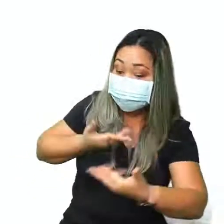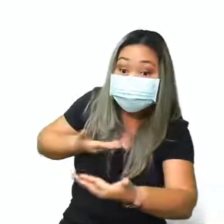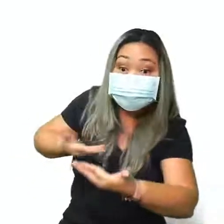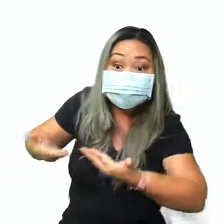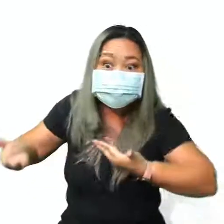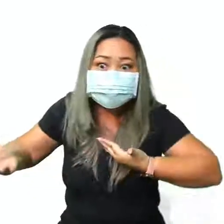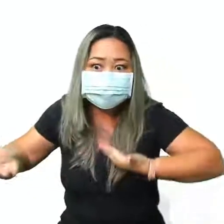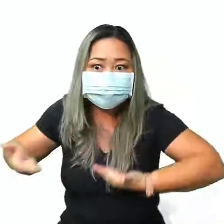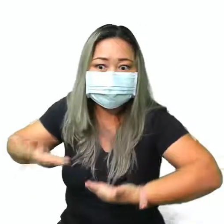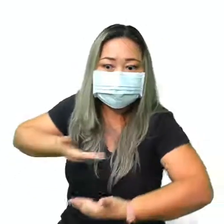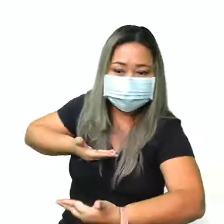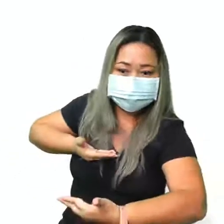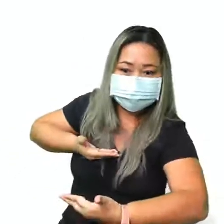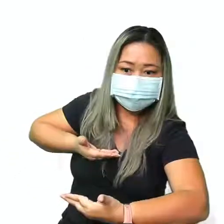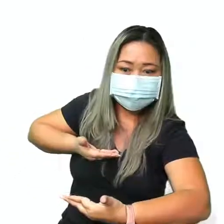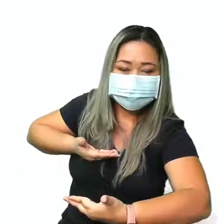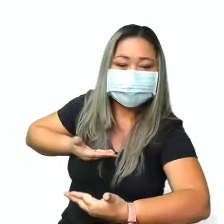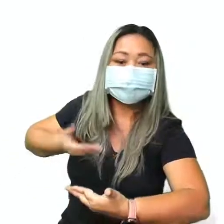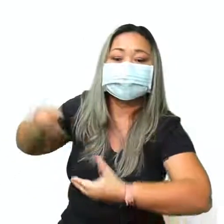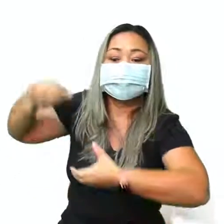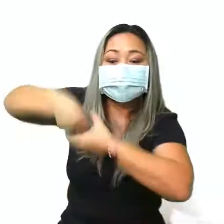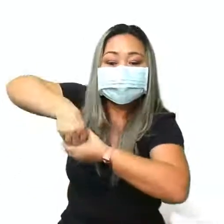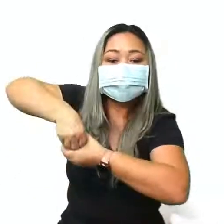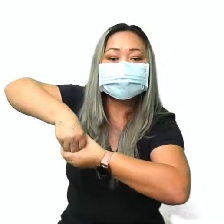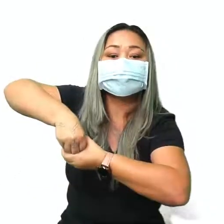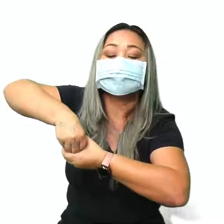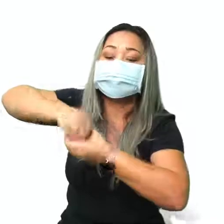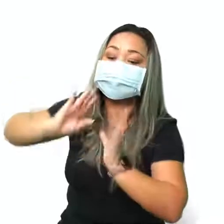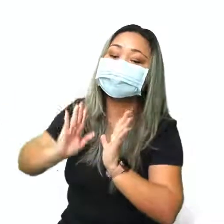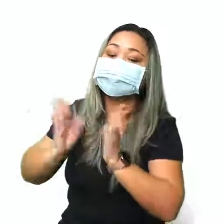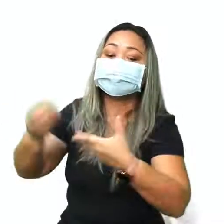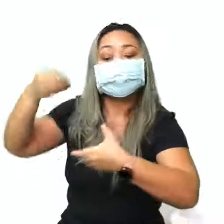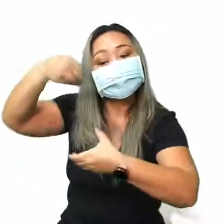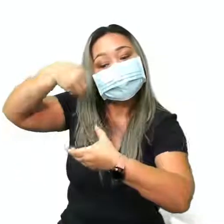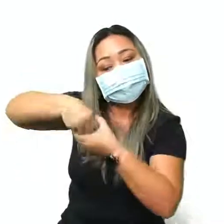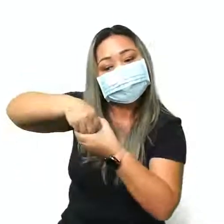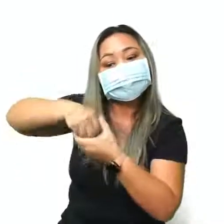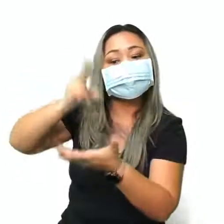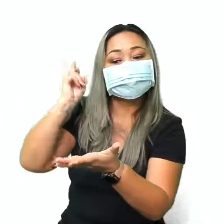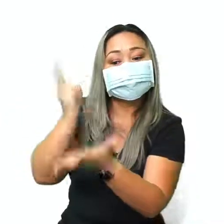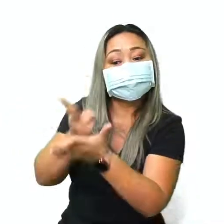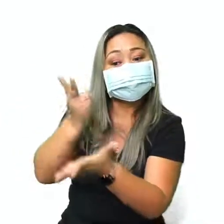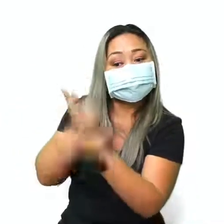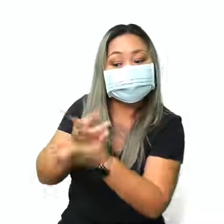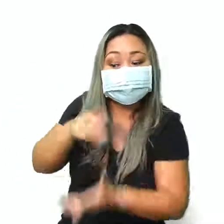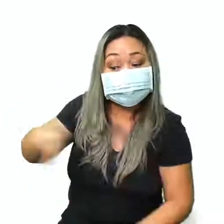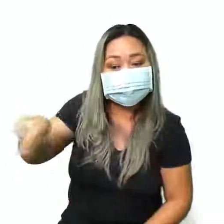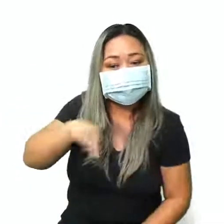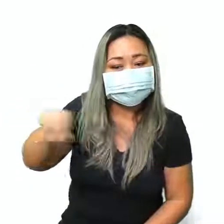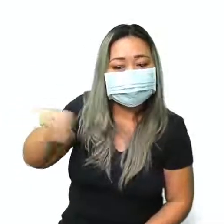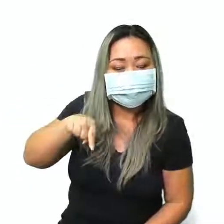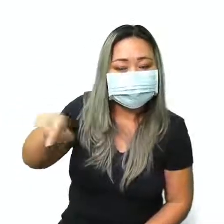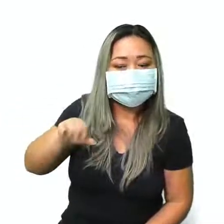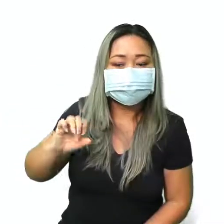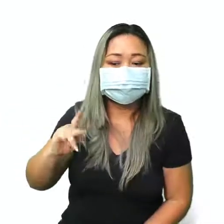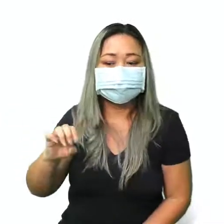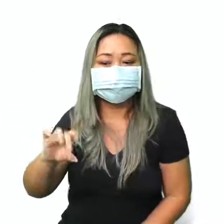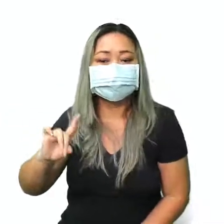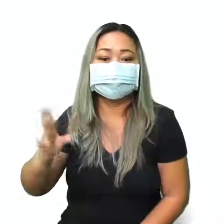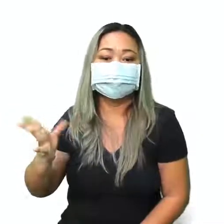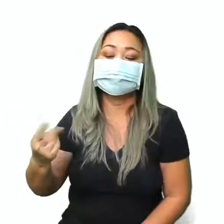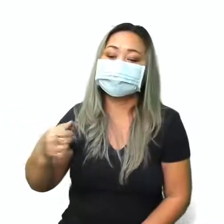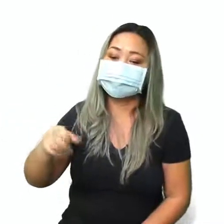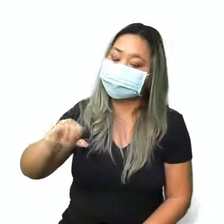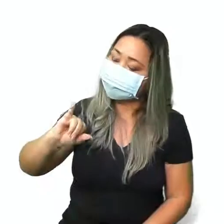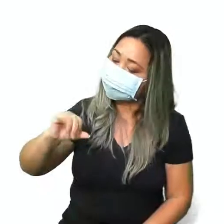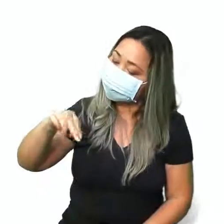competição interespecífica. Interespecífica está relacionada com a competição entre espécies.